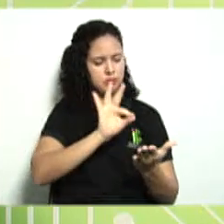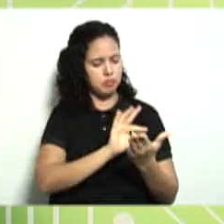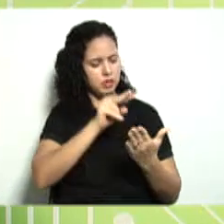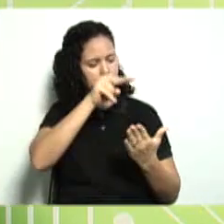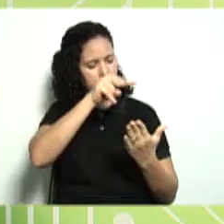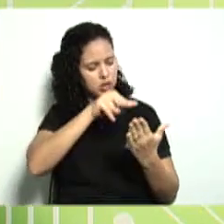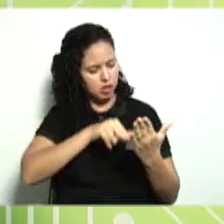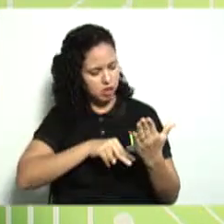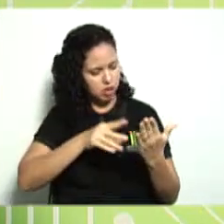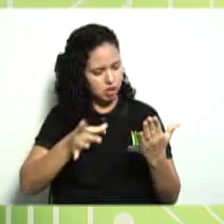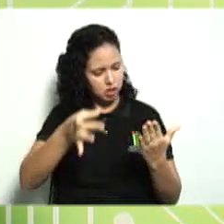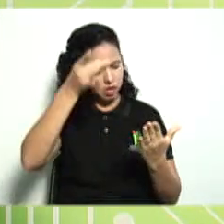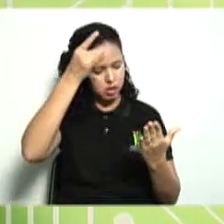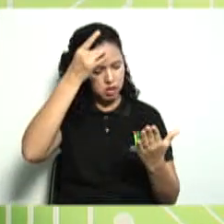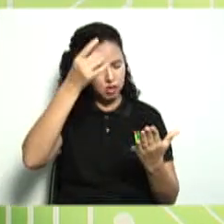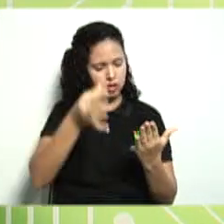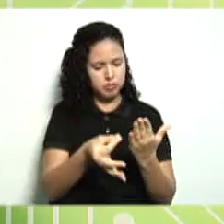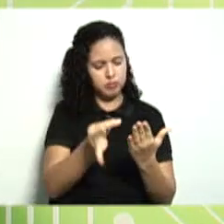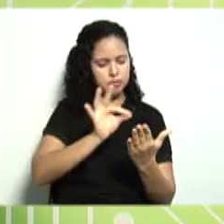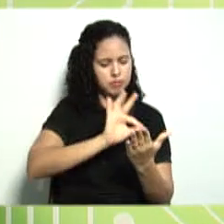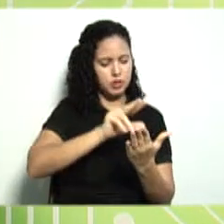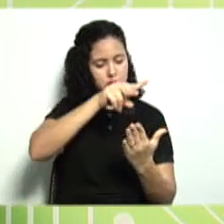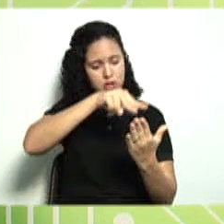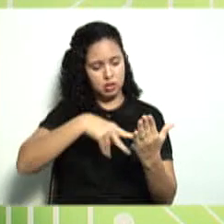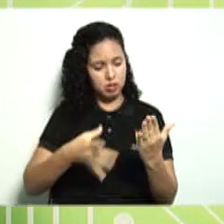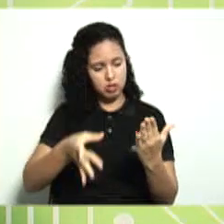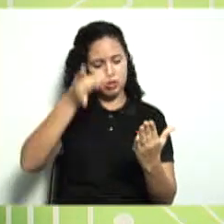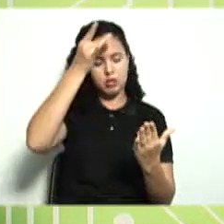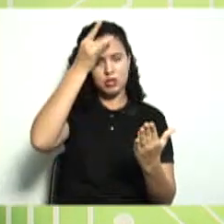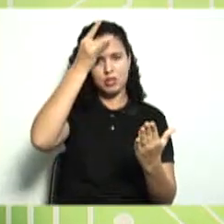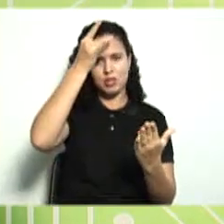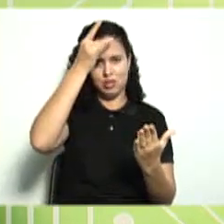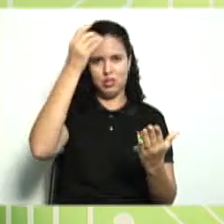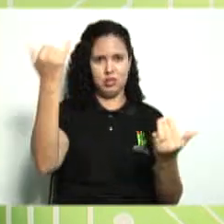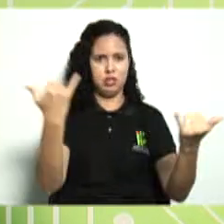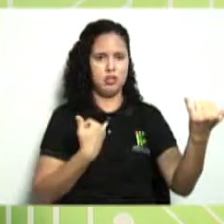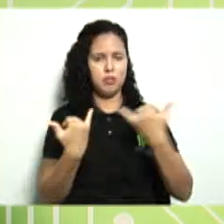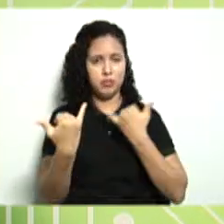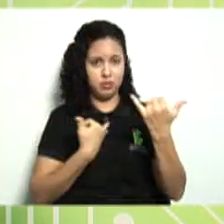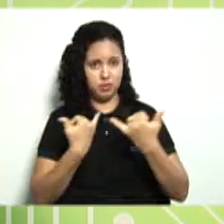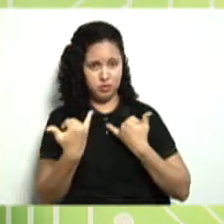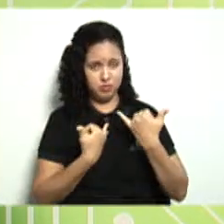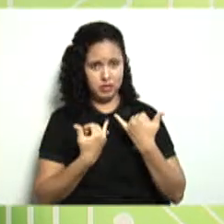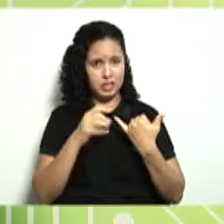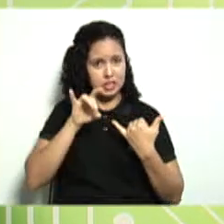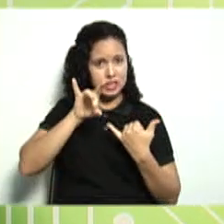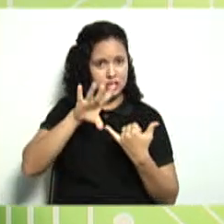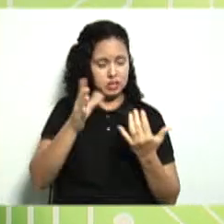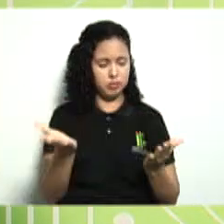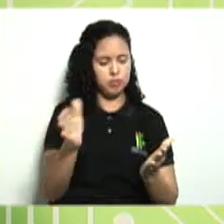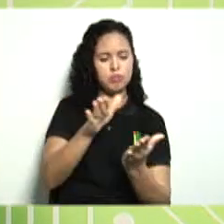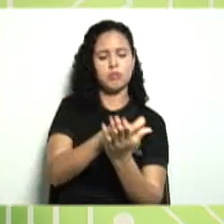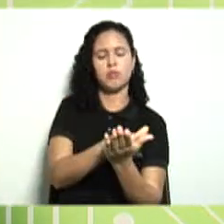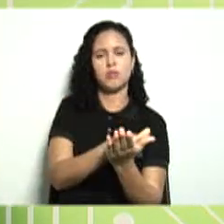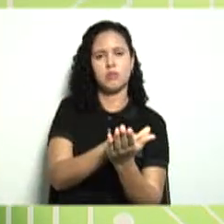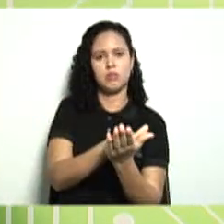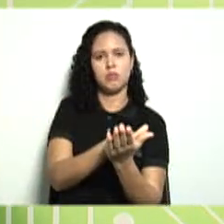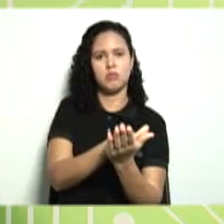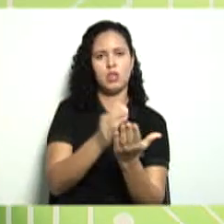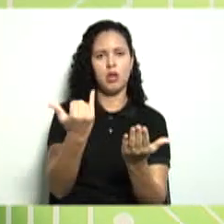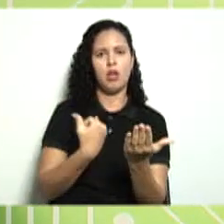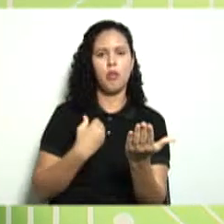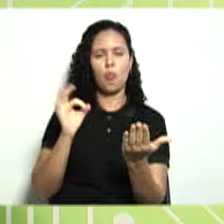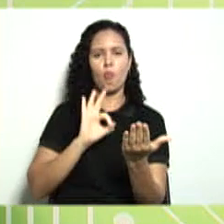informação, aí sim ela vai gerar uma informação para você. Mas até então, ela não, é apenas dados lá dentro. E é assim que funciona